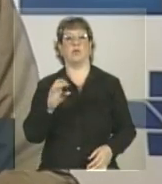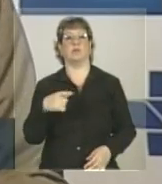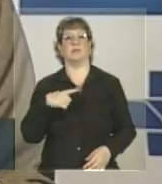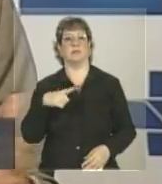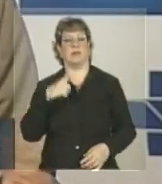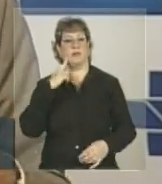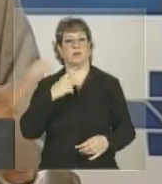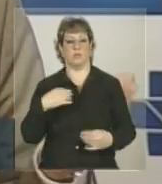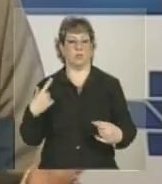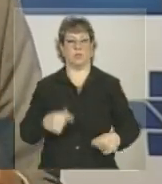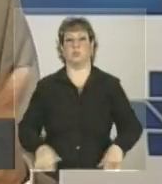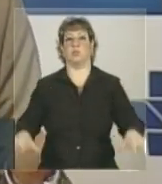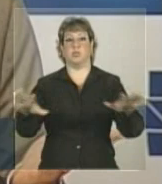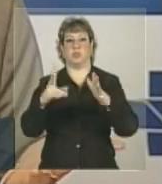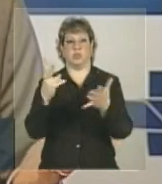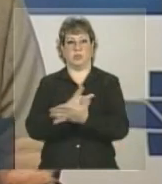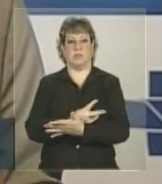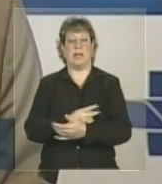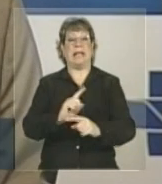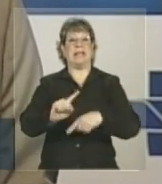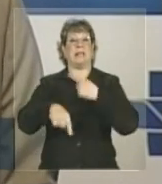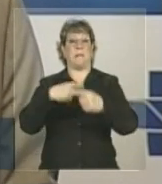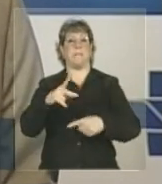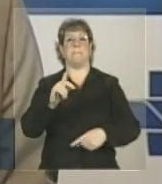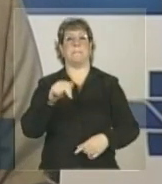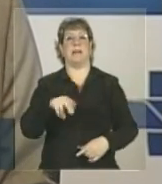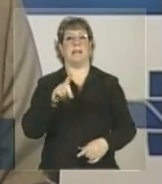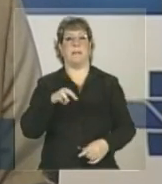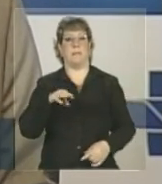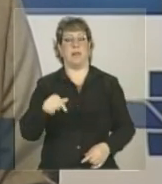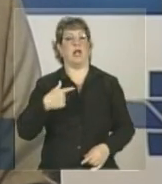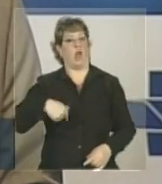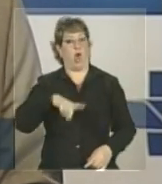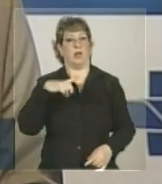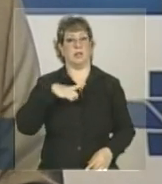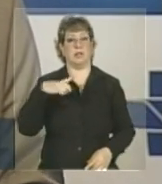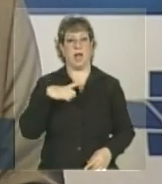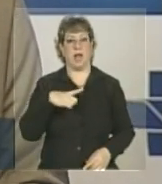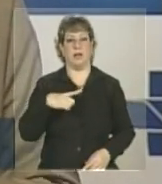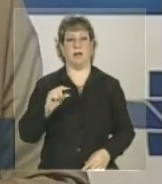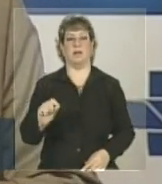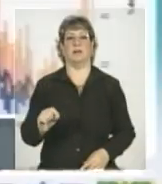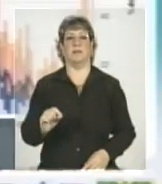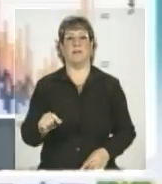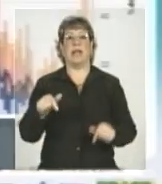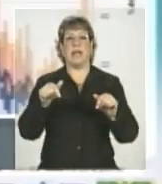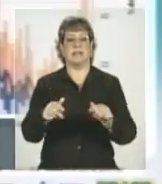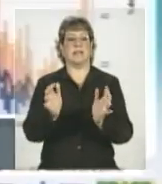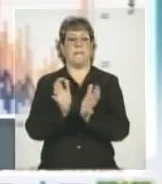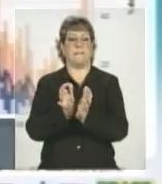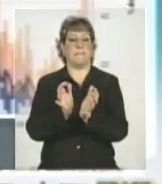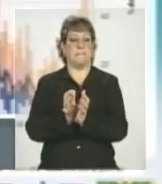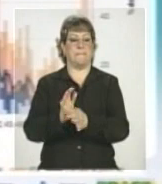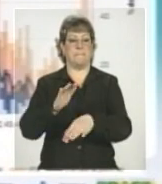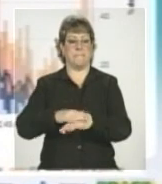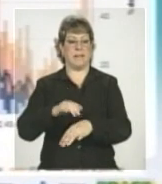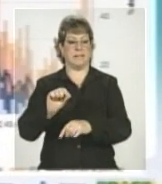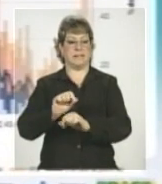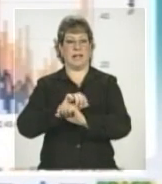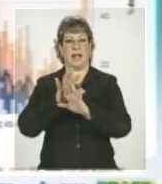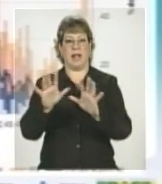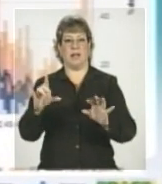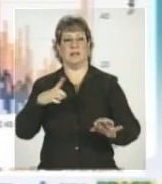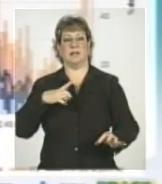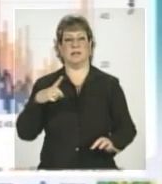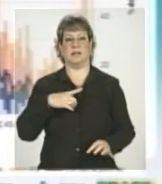que, depois da pandemia, né, a gente tem essa parte mais clarinha aí do mapa, são os vírus